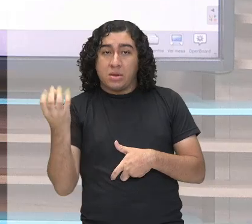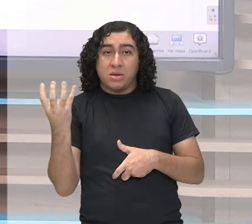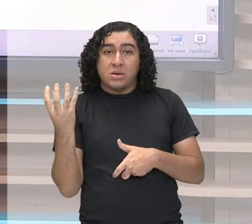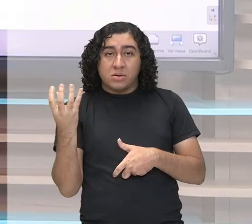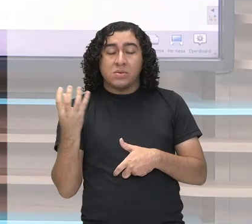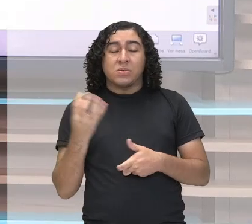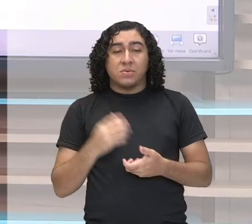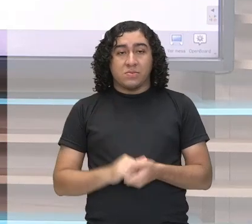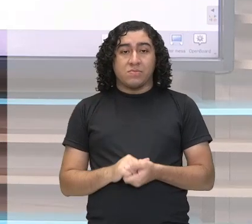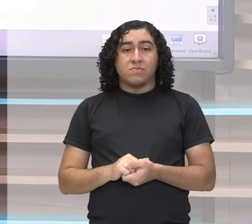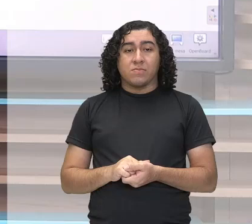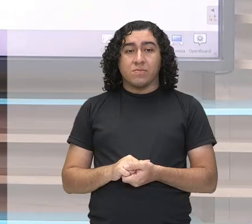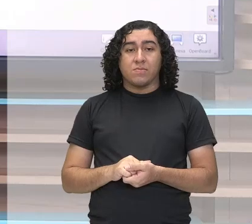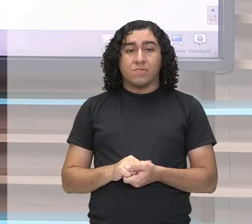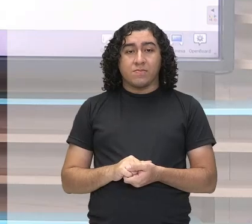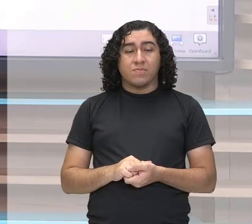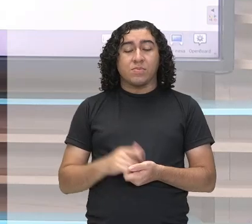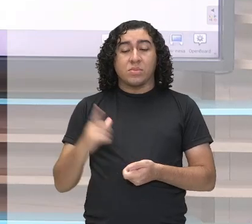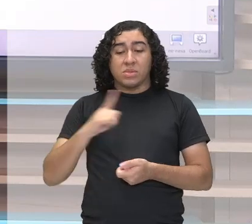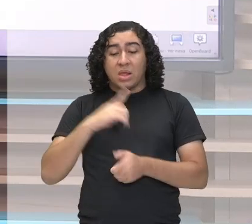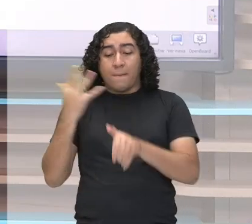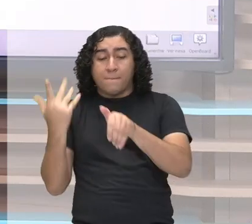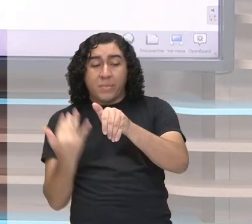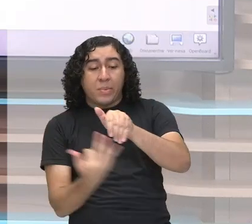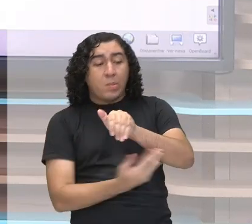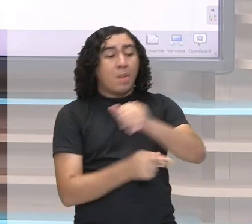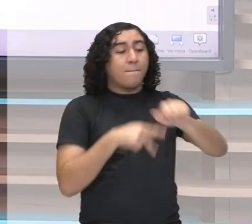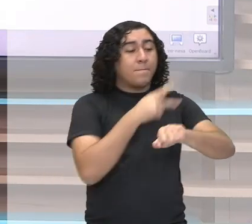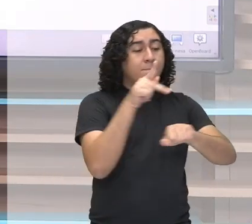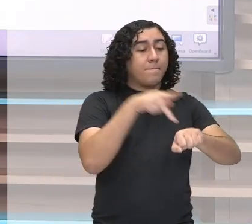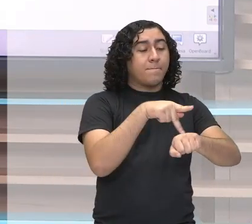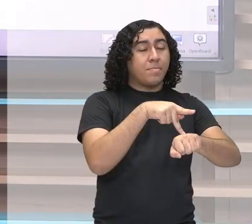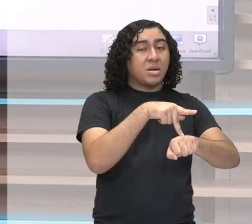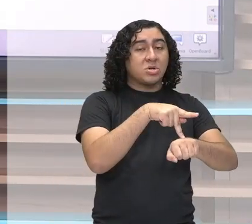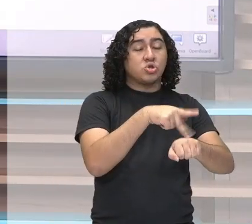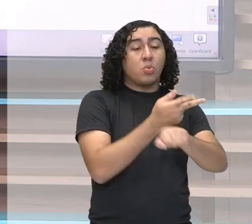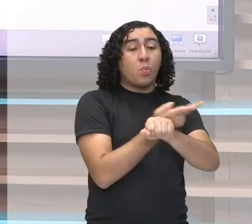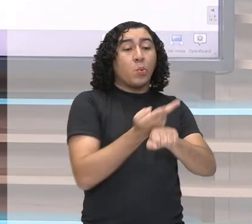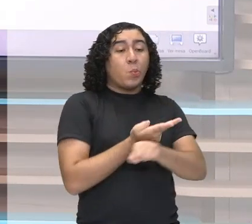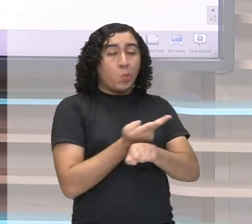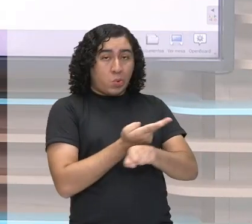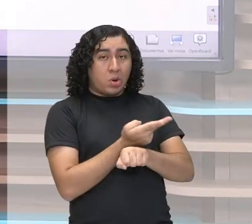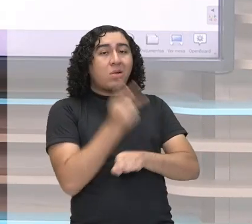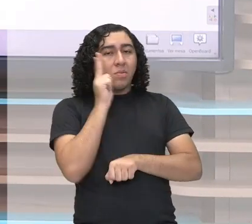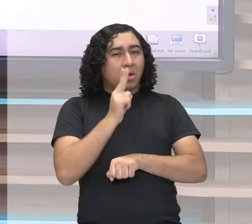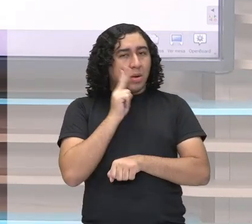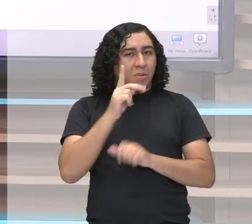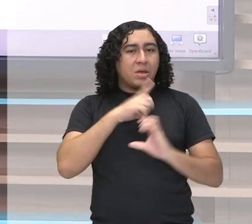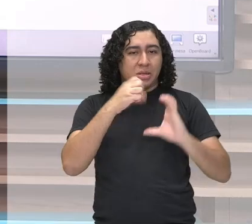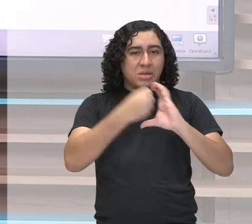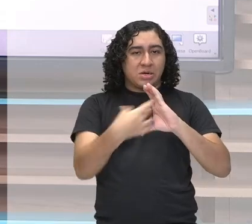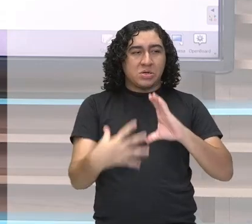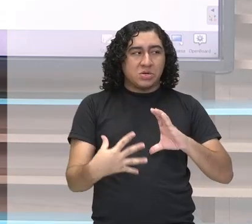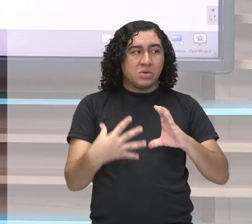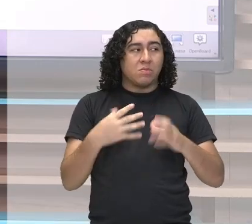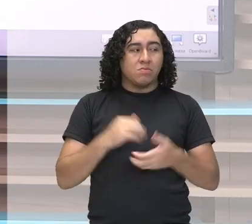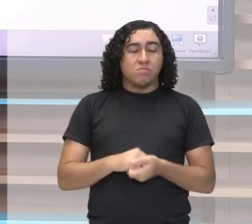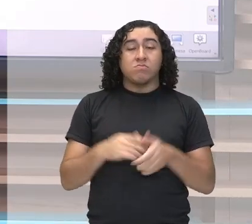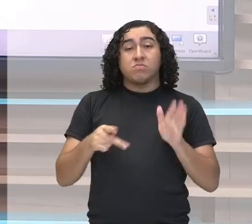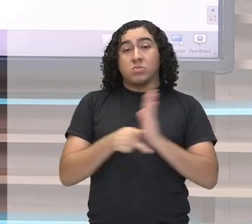população ela acaba indo em busca do que nós definimos, né, do que nós colocamos como